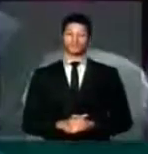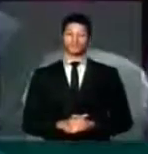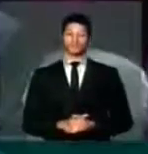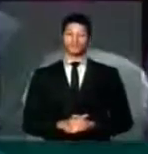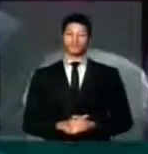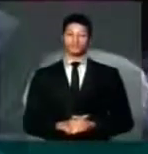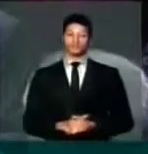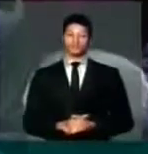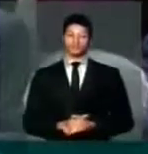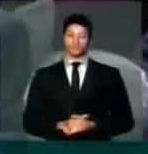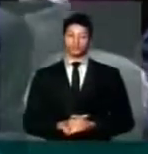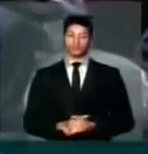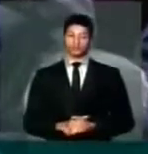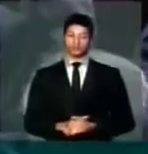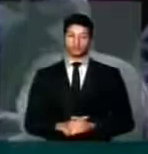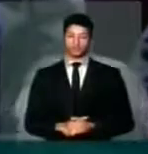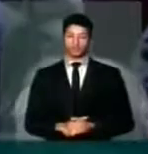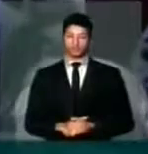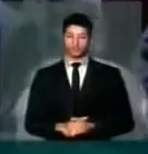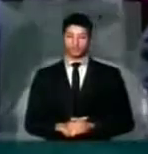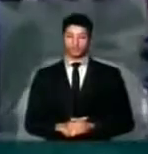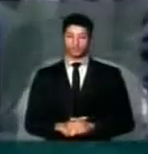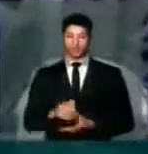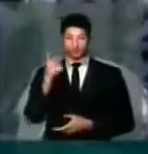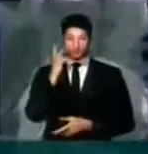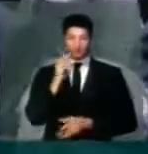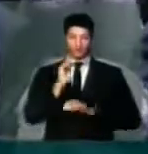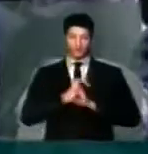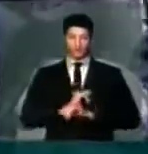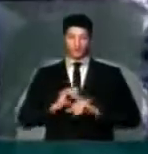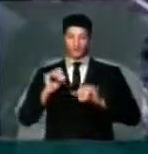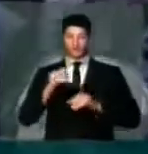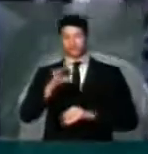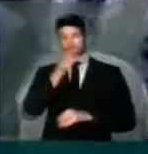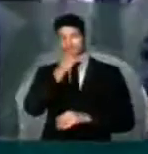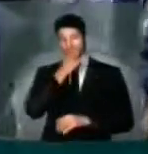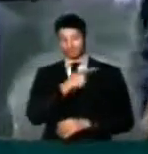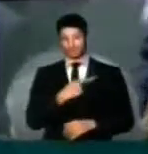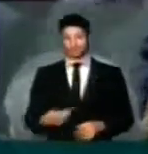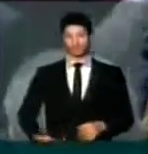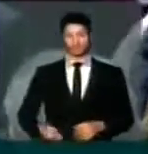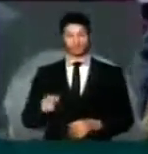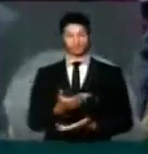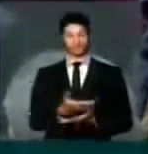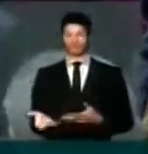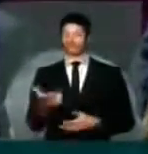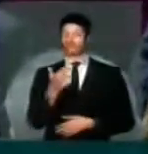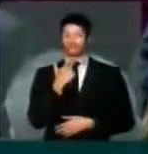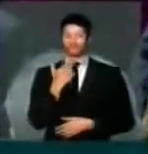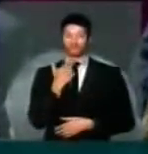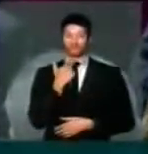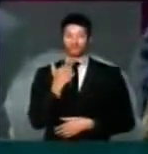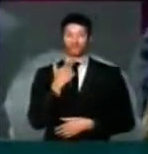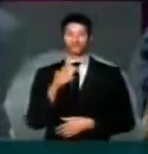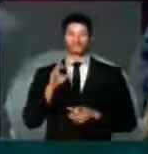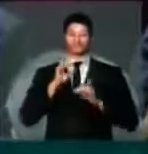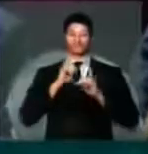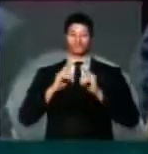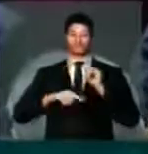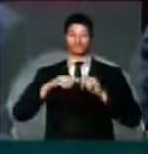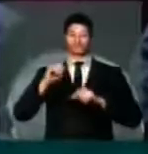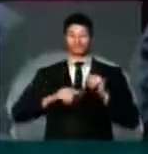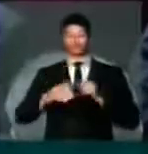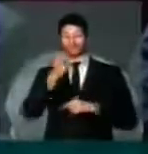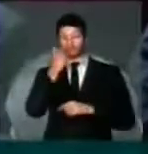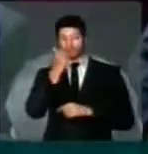Senhor presidente, eu concluí minha defesa só para dizer o seguinte: eu lamento, presidente, que a gente não possa debater